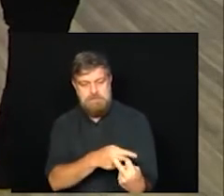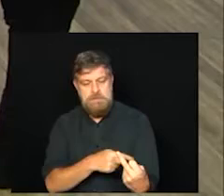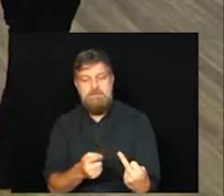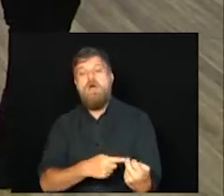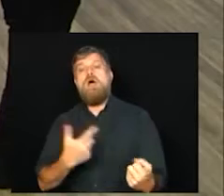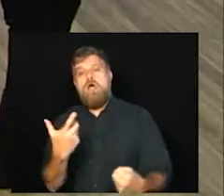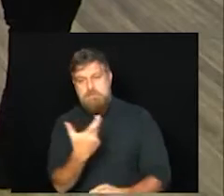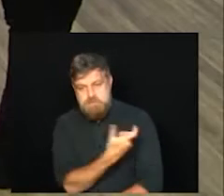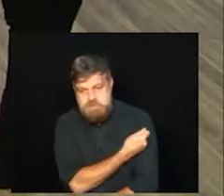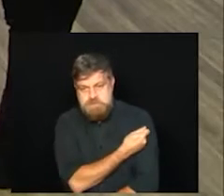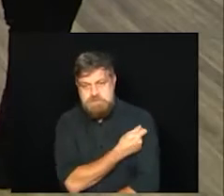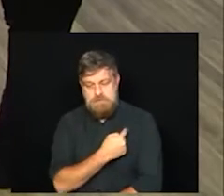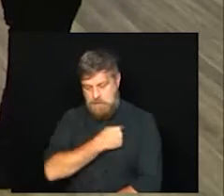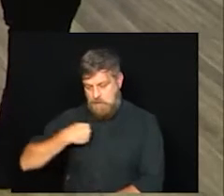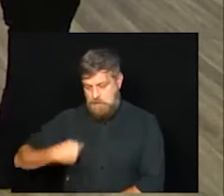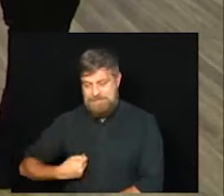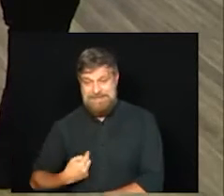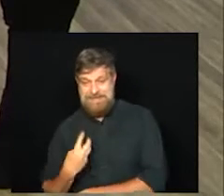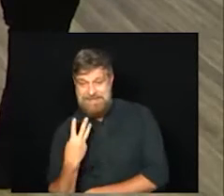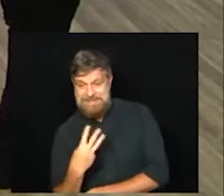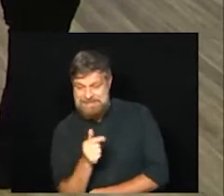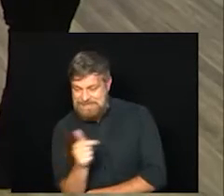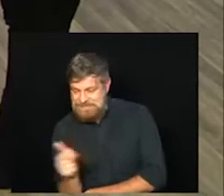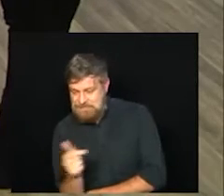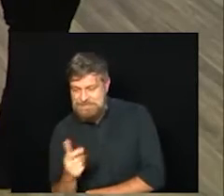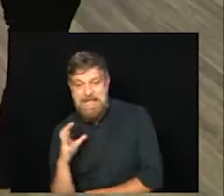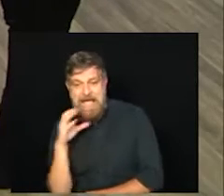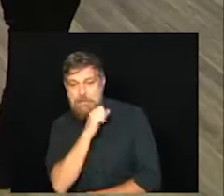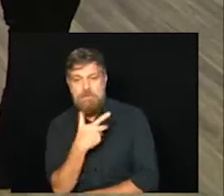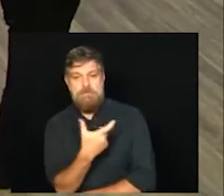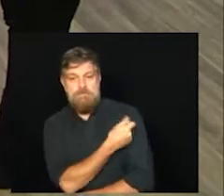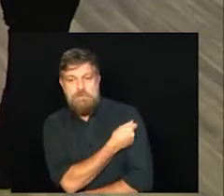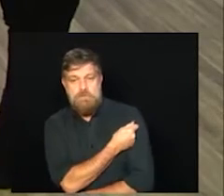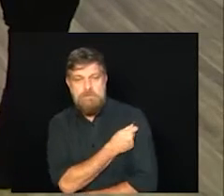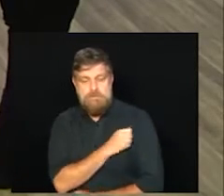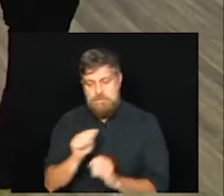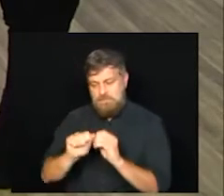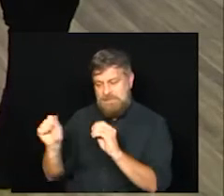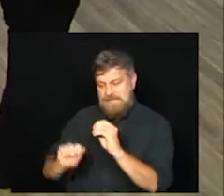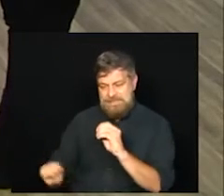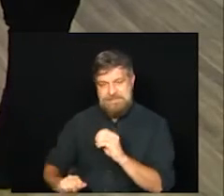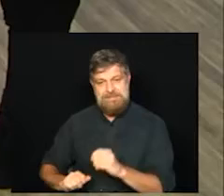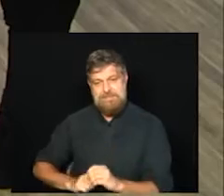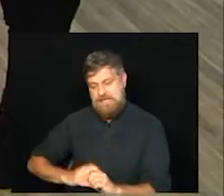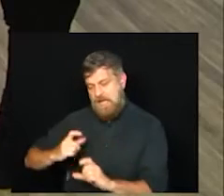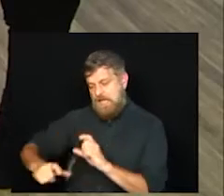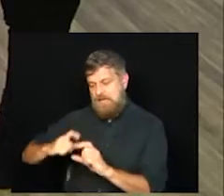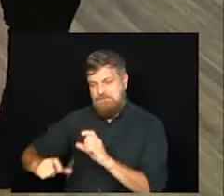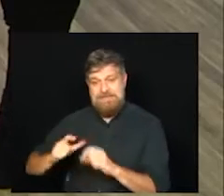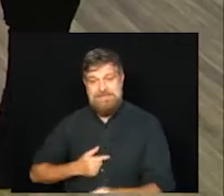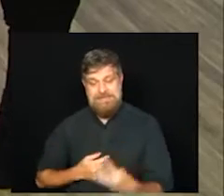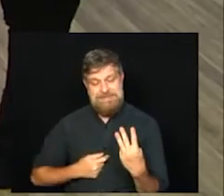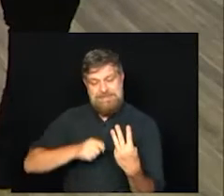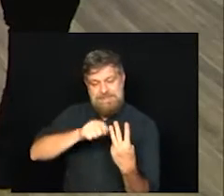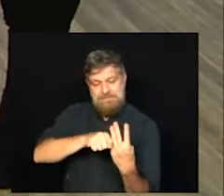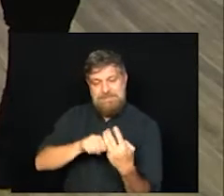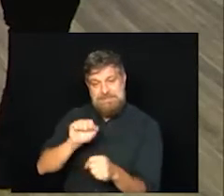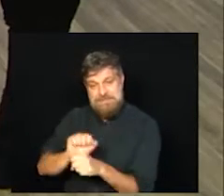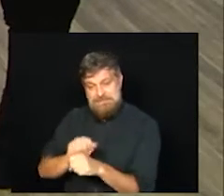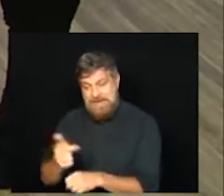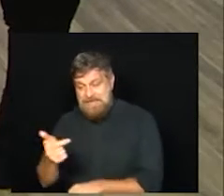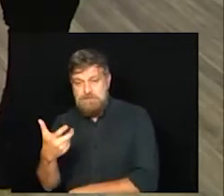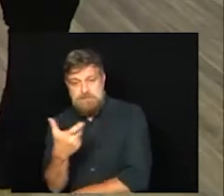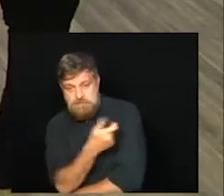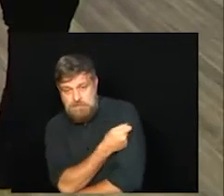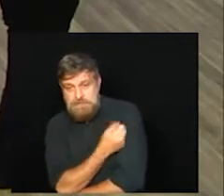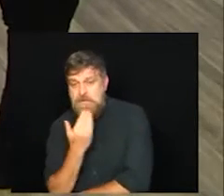neste espaço mais curto de 3 semanas e, por enquanto, a AstraZeneca e a Pfizer com essa diferença de 3 meses. Mas há